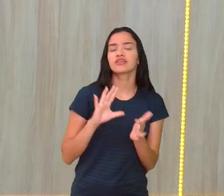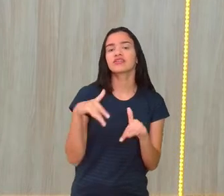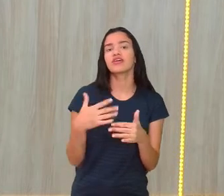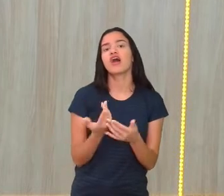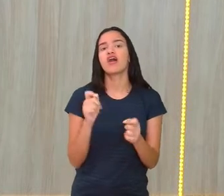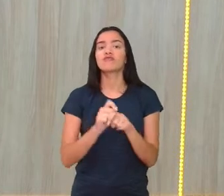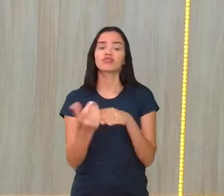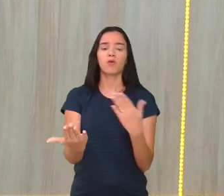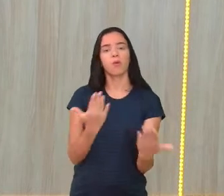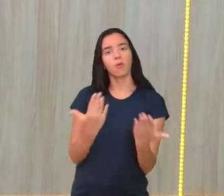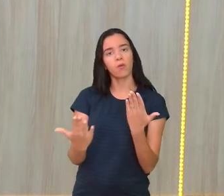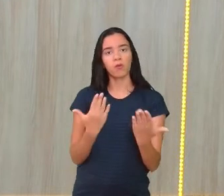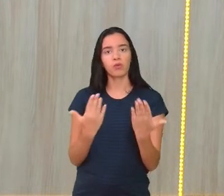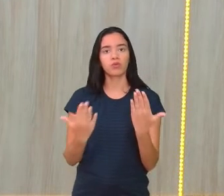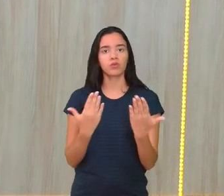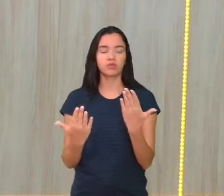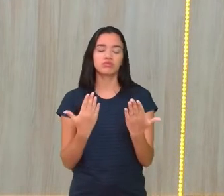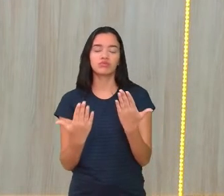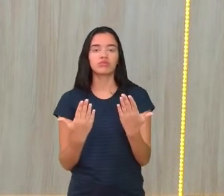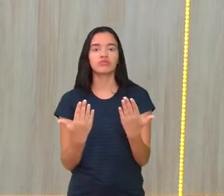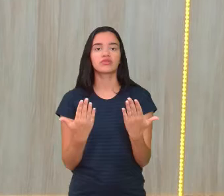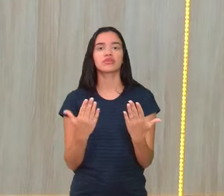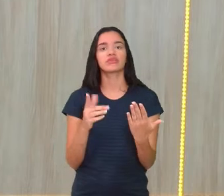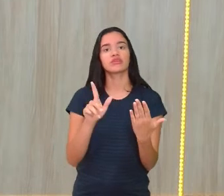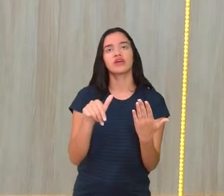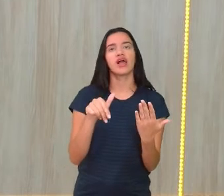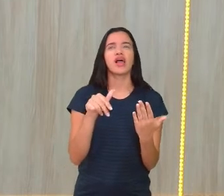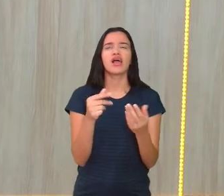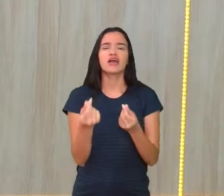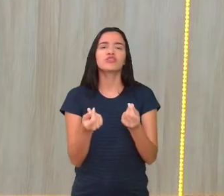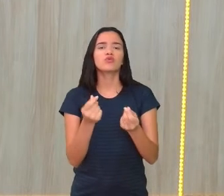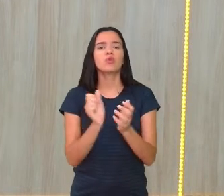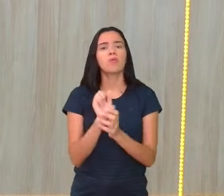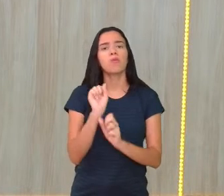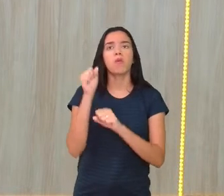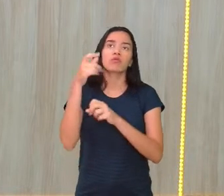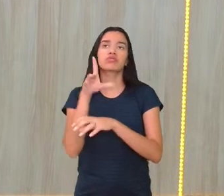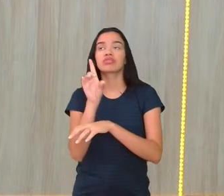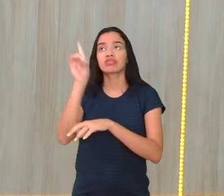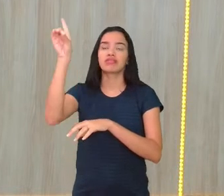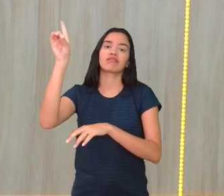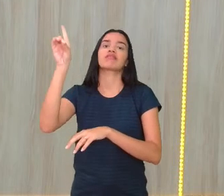fazem comparação, né, ali do poder de Deus, né,